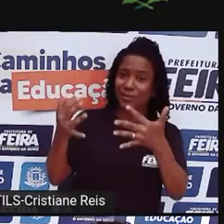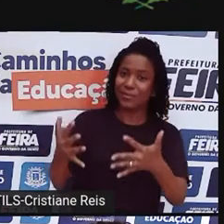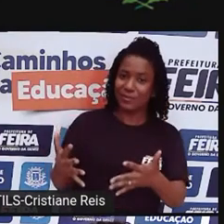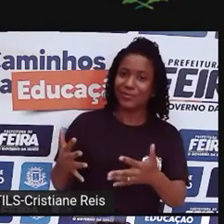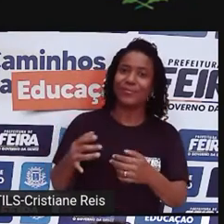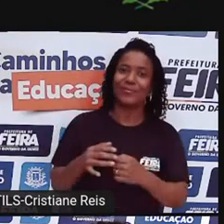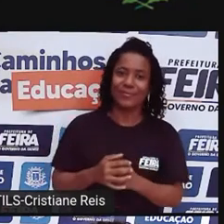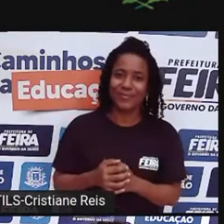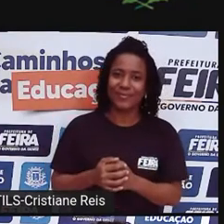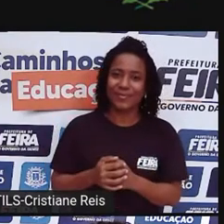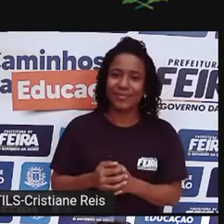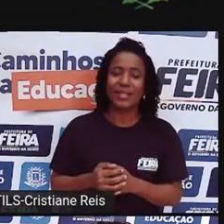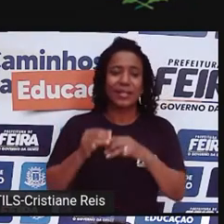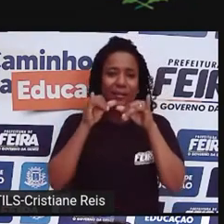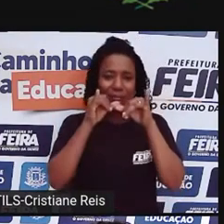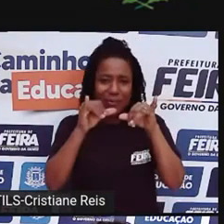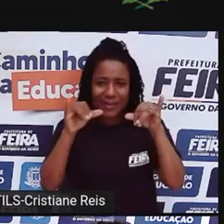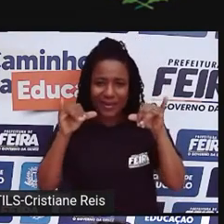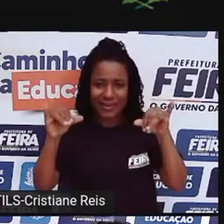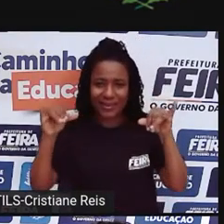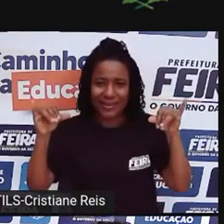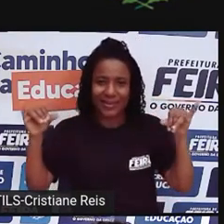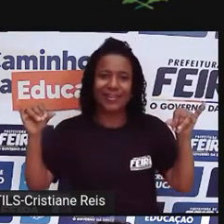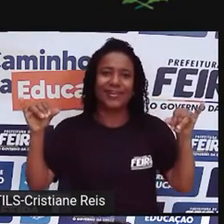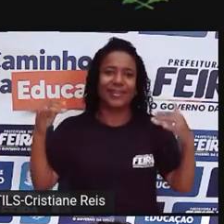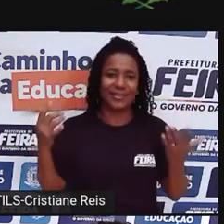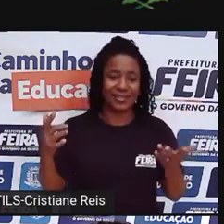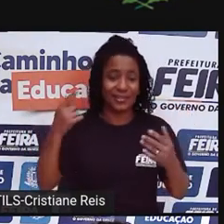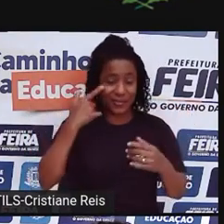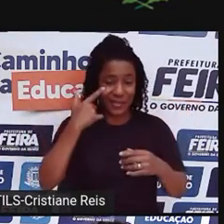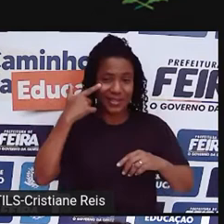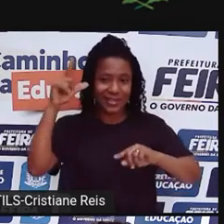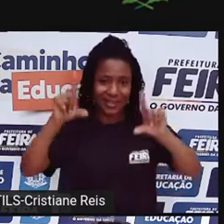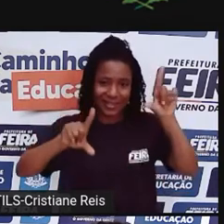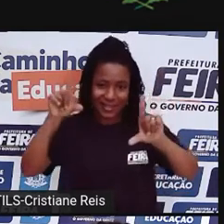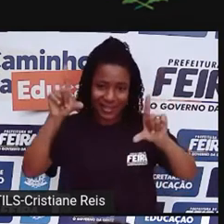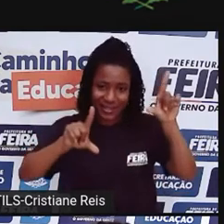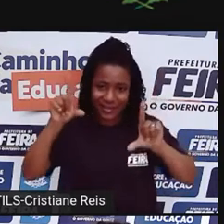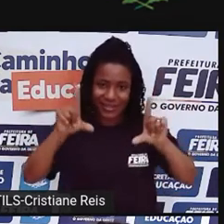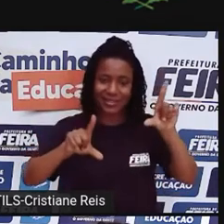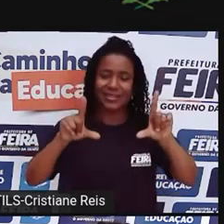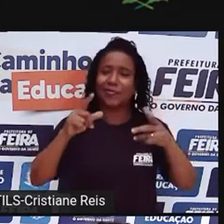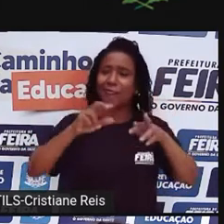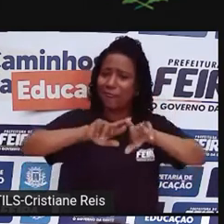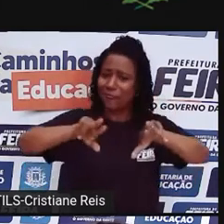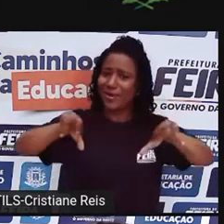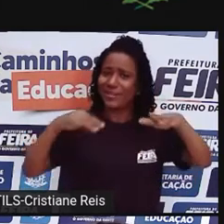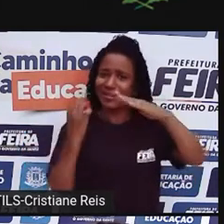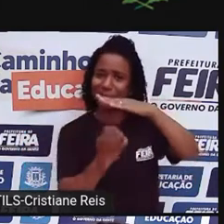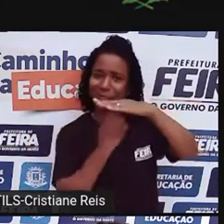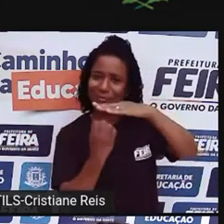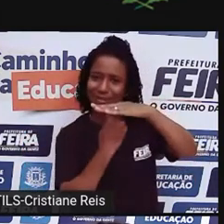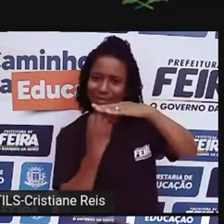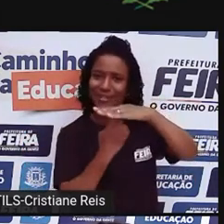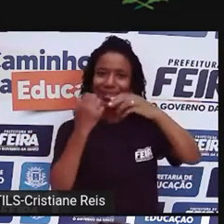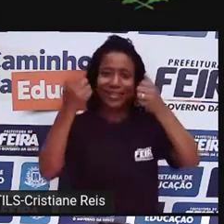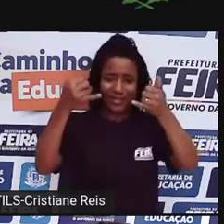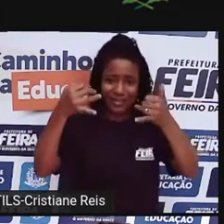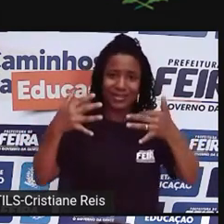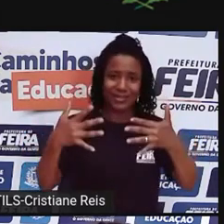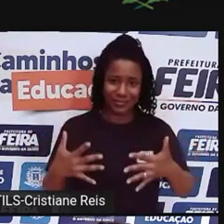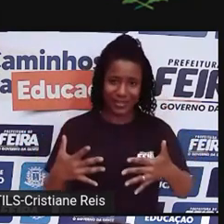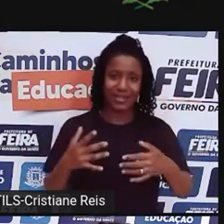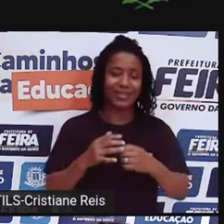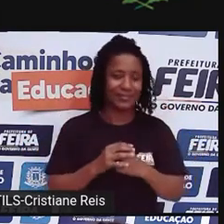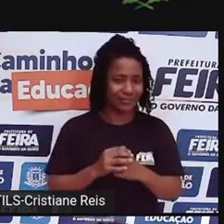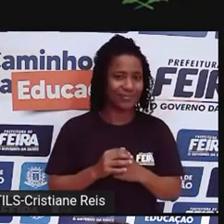quando a gente assiste propaganda nas mídias, né, na TV, propaganda de várias empresas, a gente vê geralmente uma